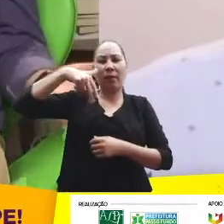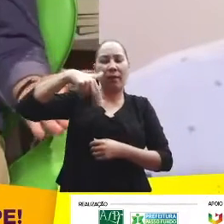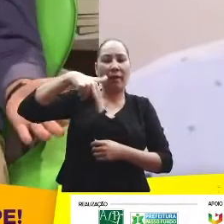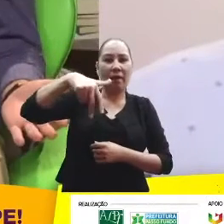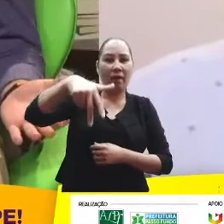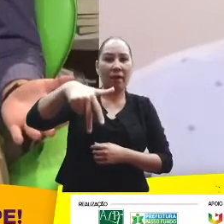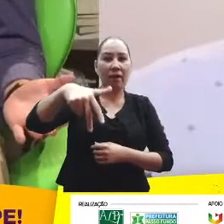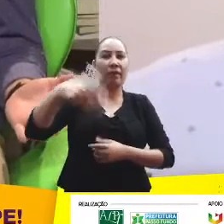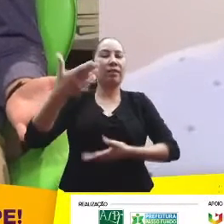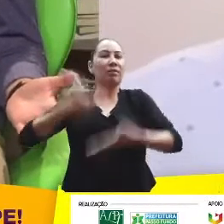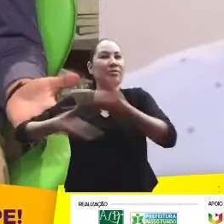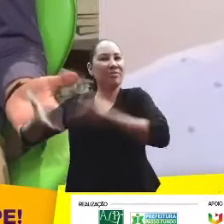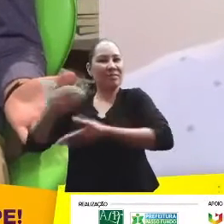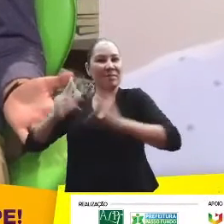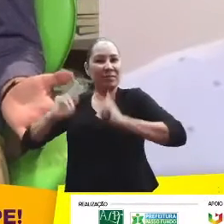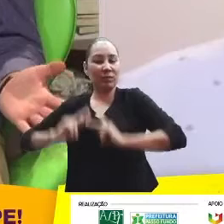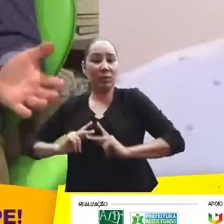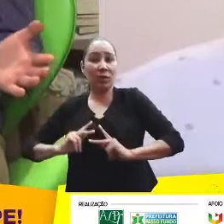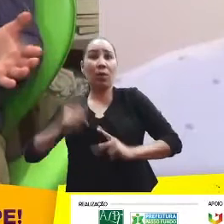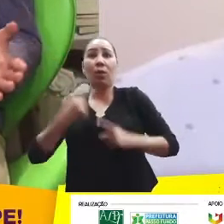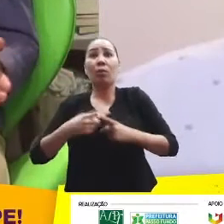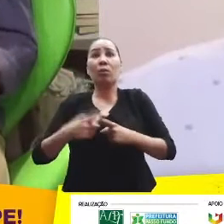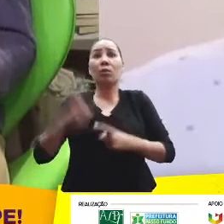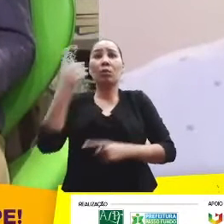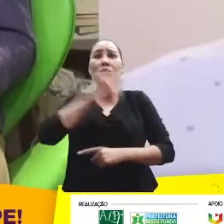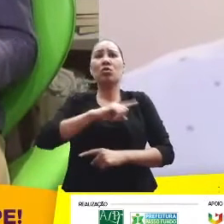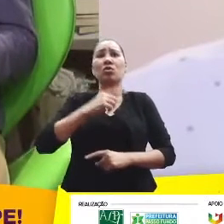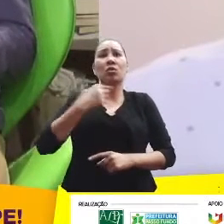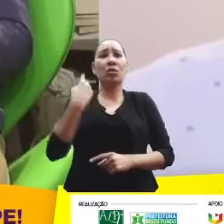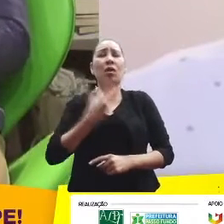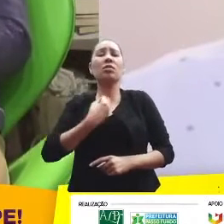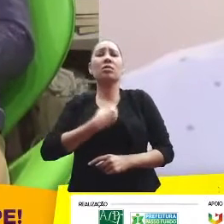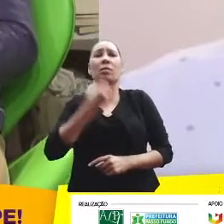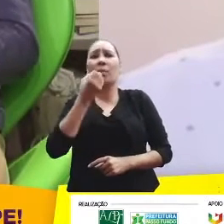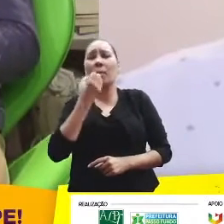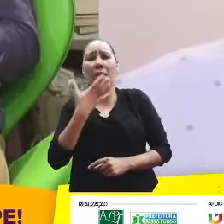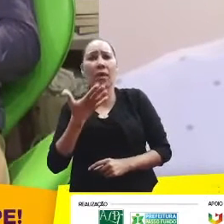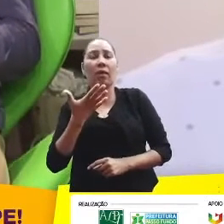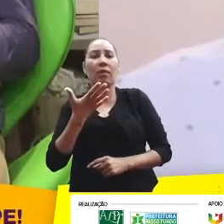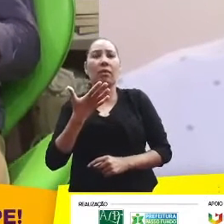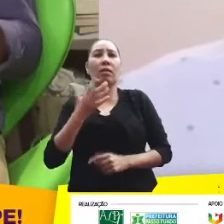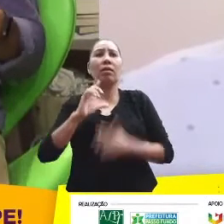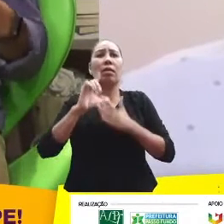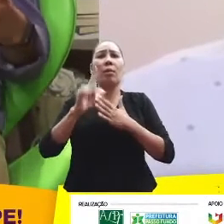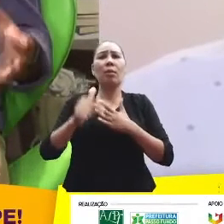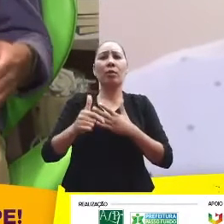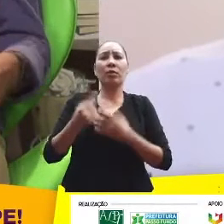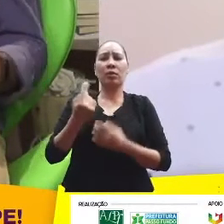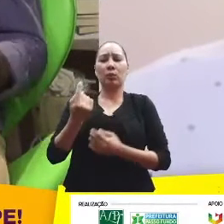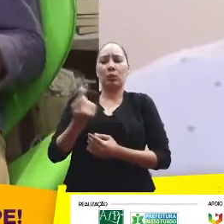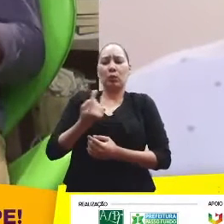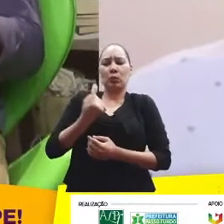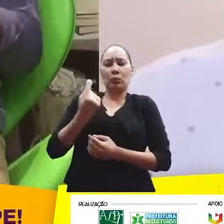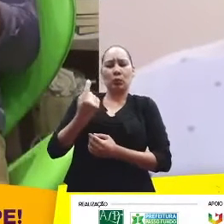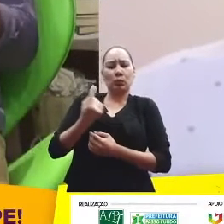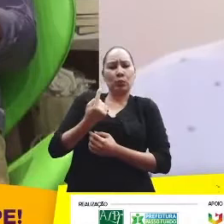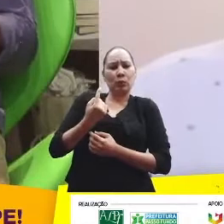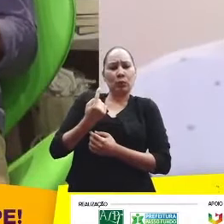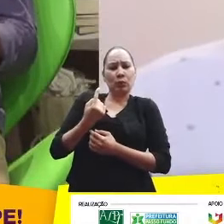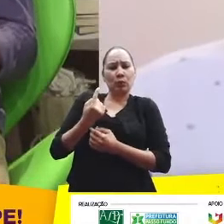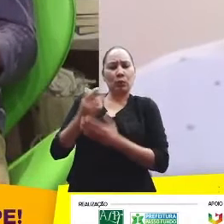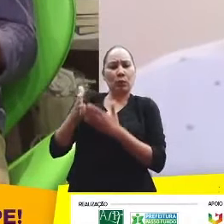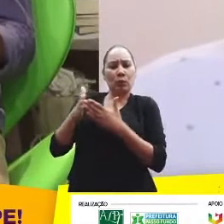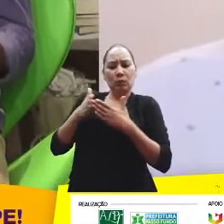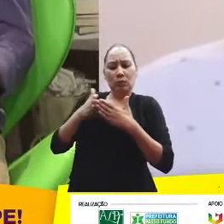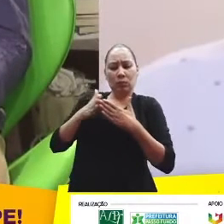gente está bem, e de repente, aos poucos, a gente vai se isolando, vai ficando chateado, a vida vai